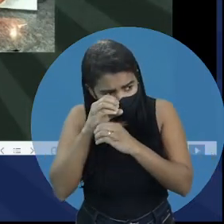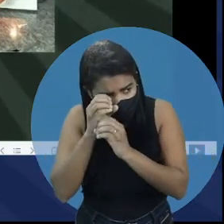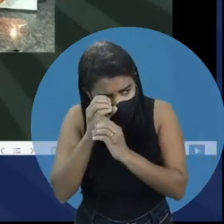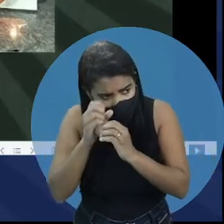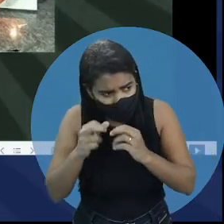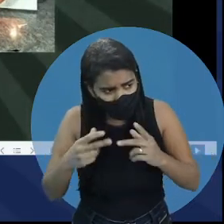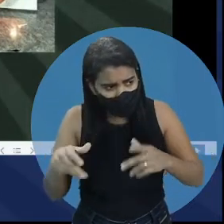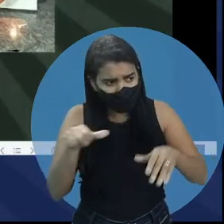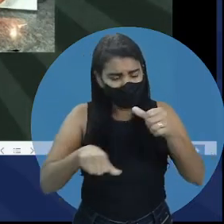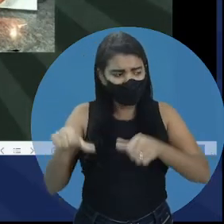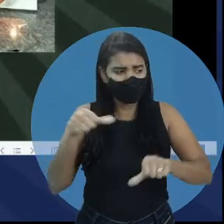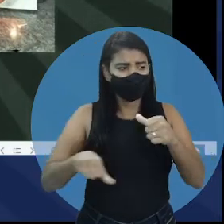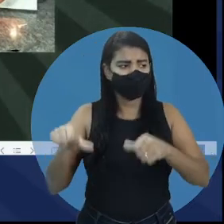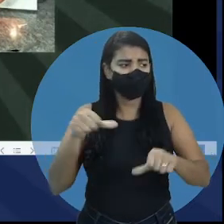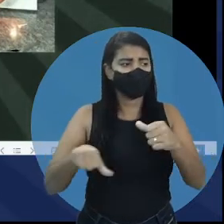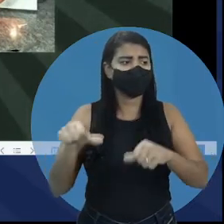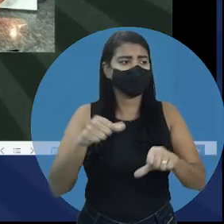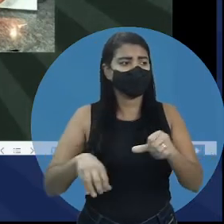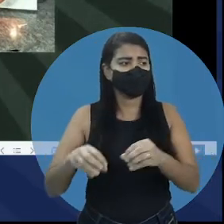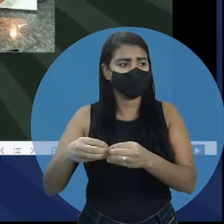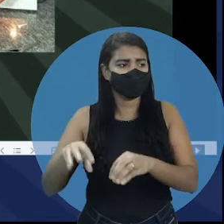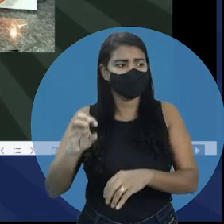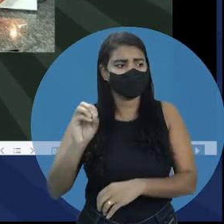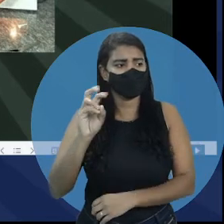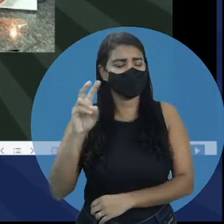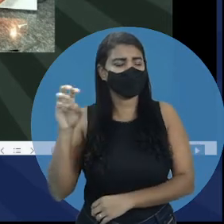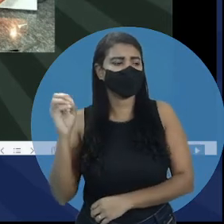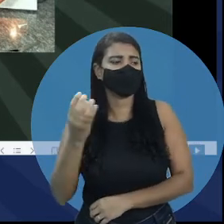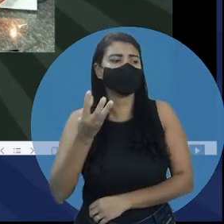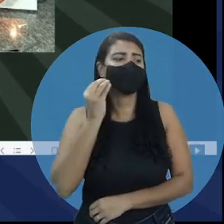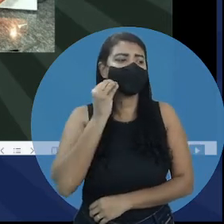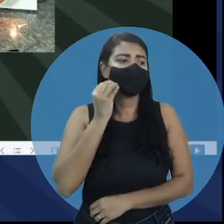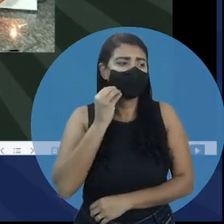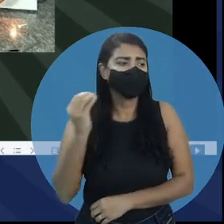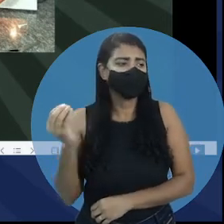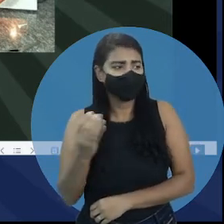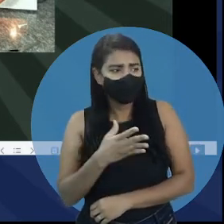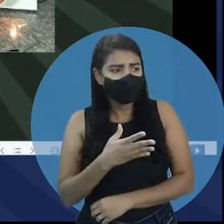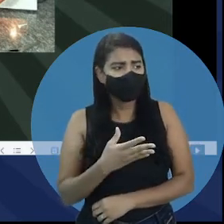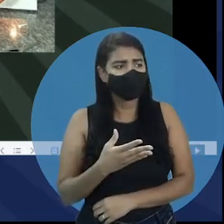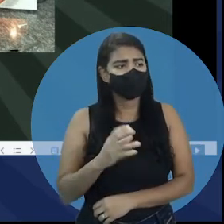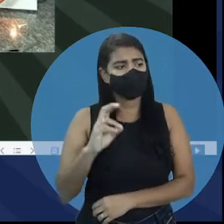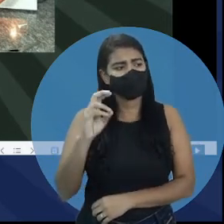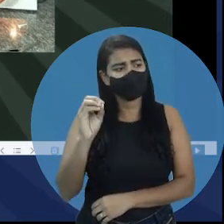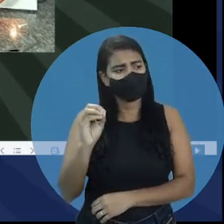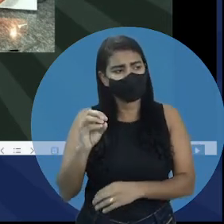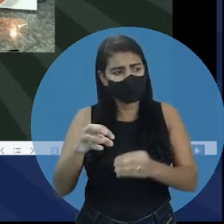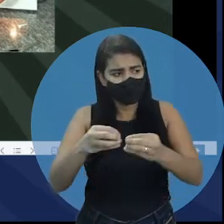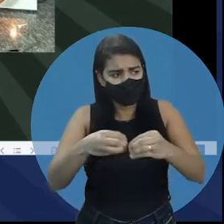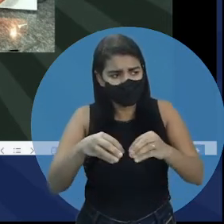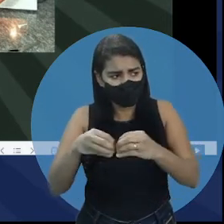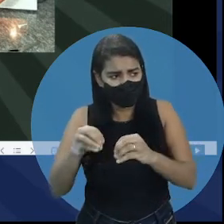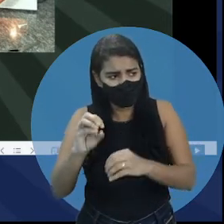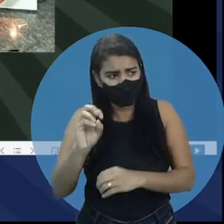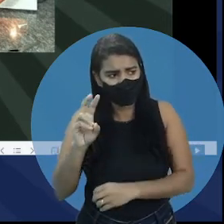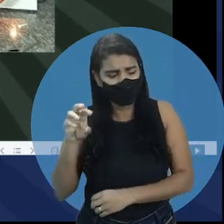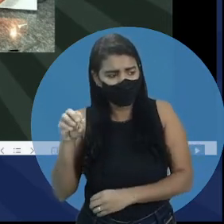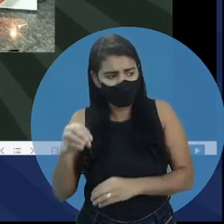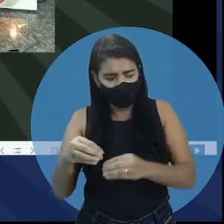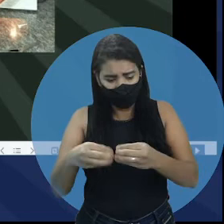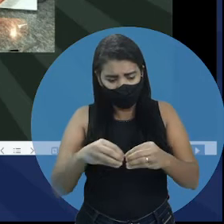algumas análises dos ovos. Então, a gente fez o experimento inicialmente colocando 50 ovos, né, a